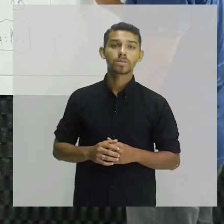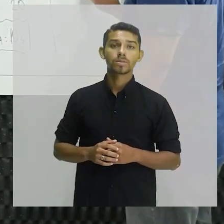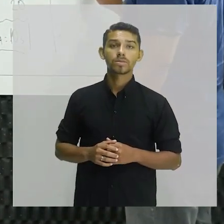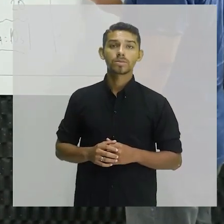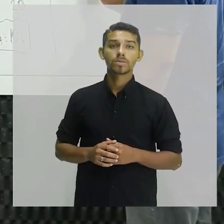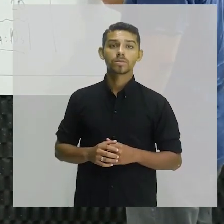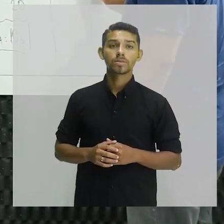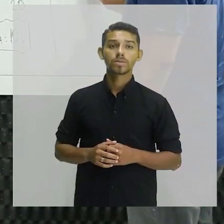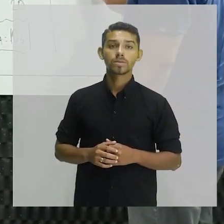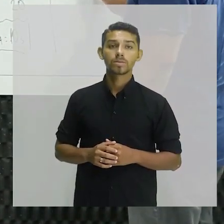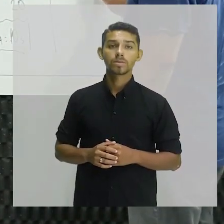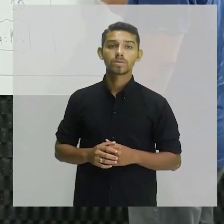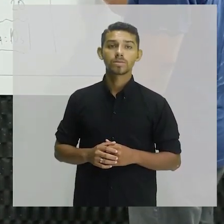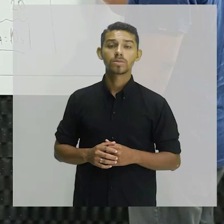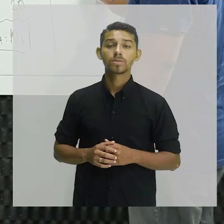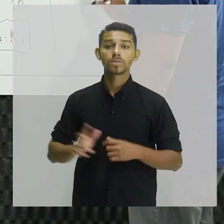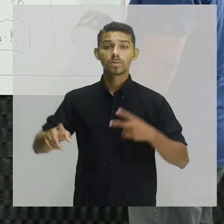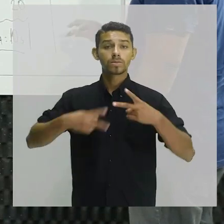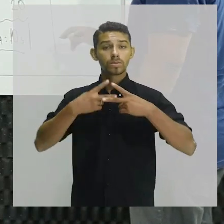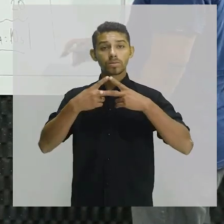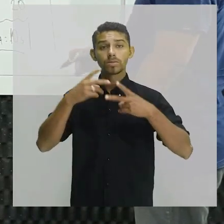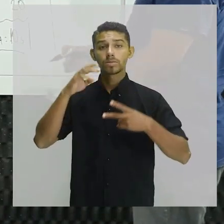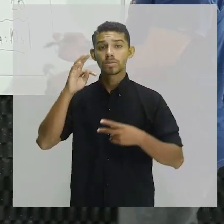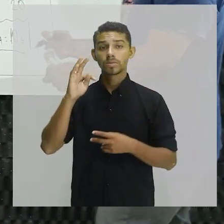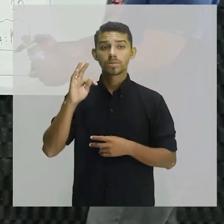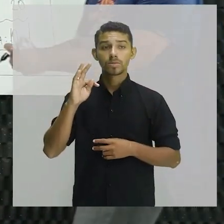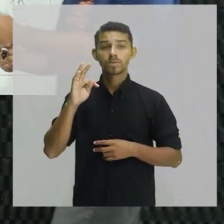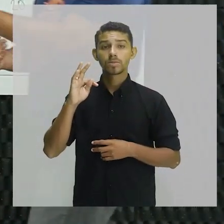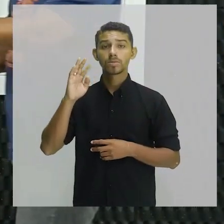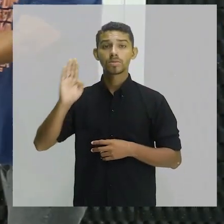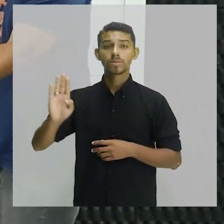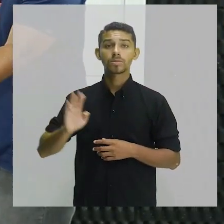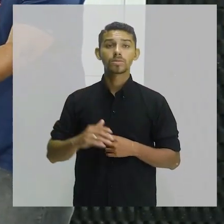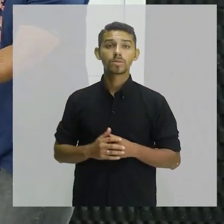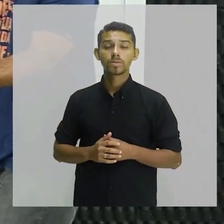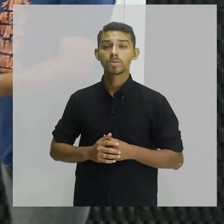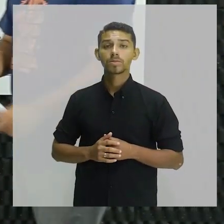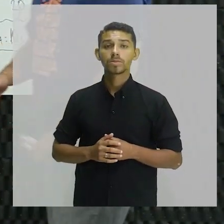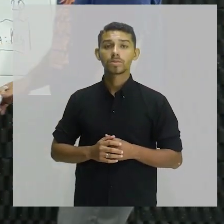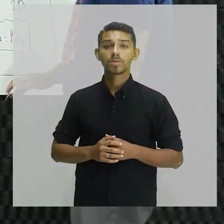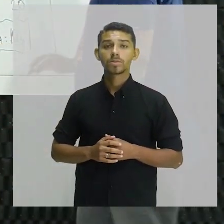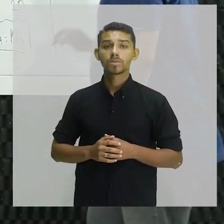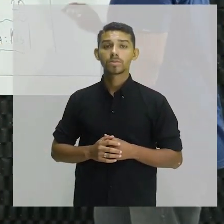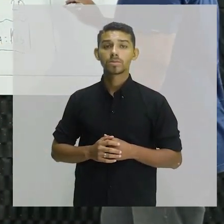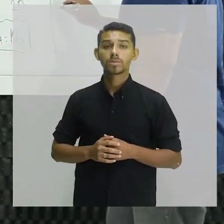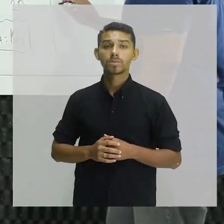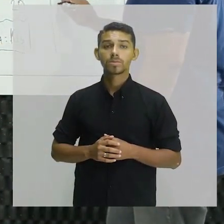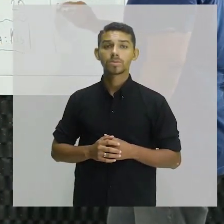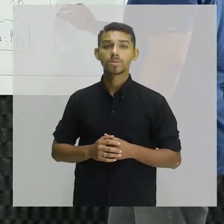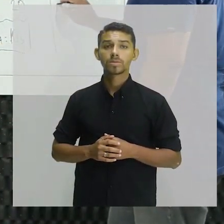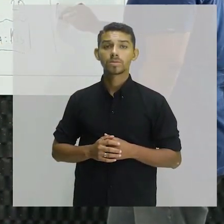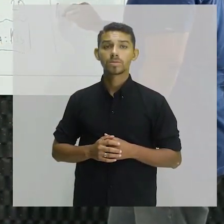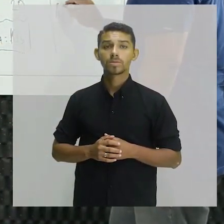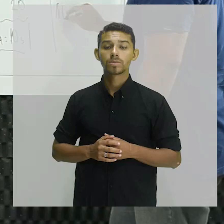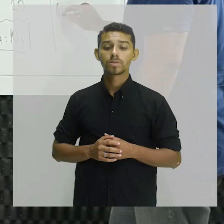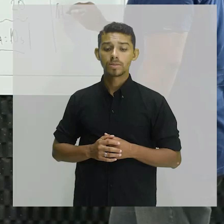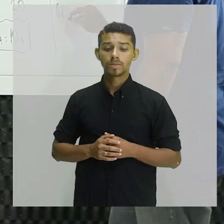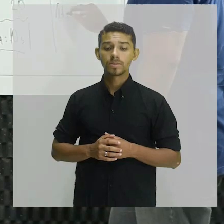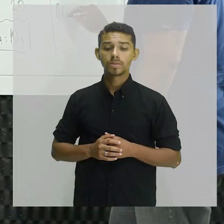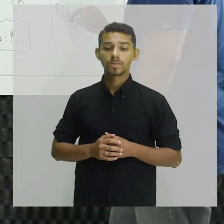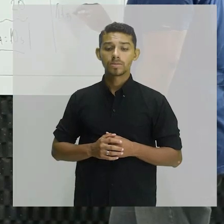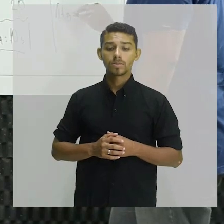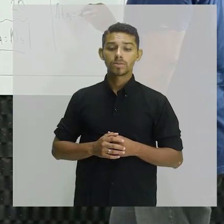500 sobre o tempo, no caso, o tempo B, porque ele vai percorrer mais 500 metros, não é isso? Então, esse tempo